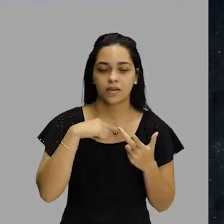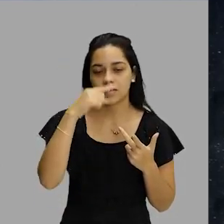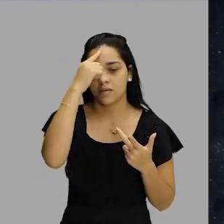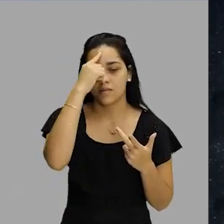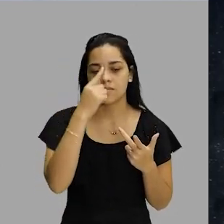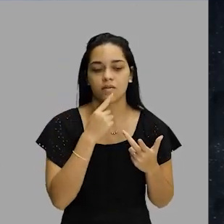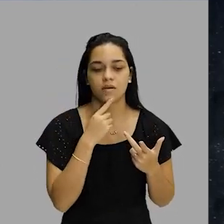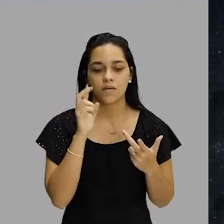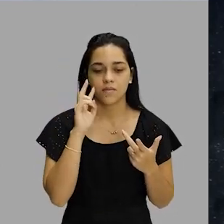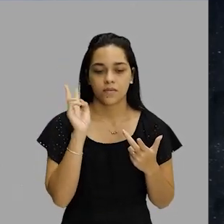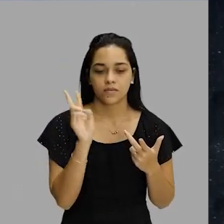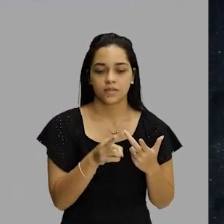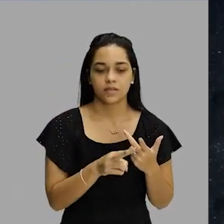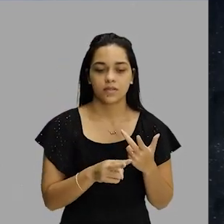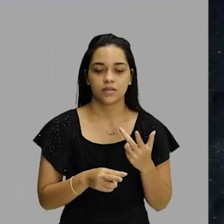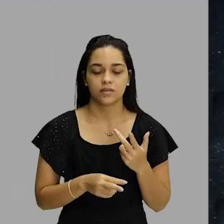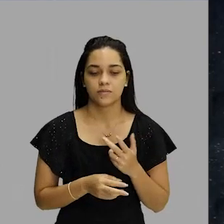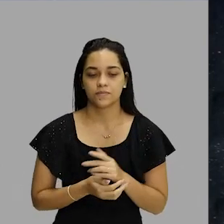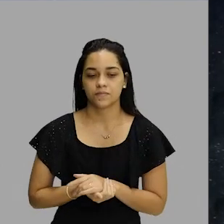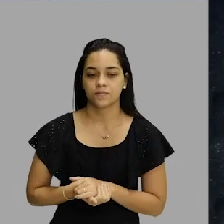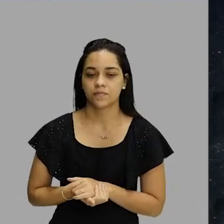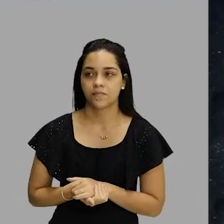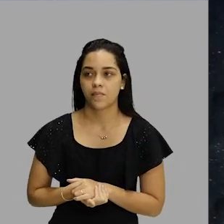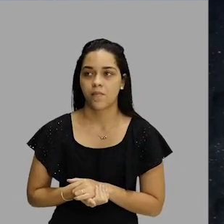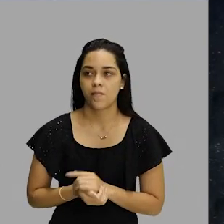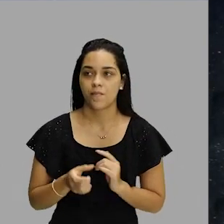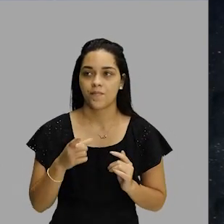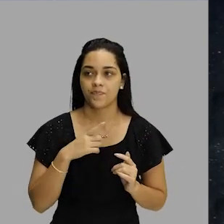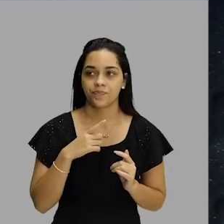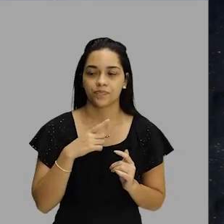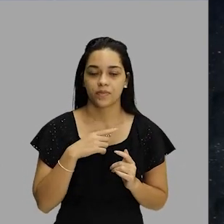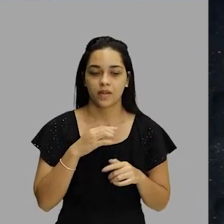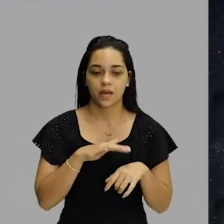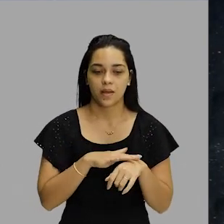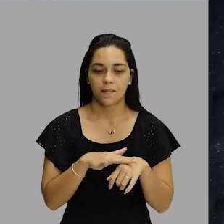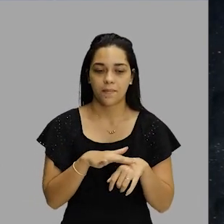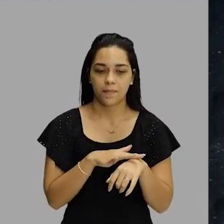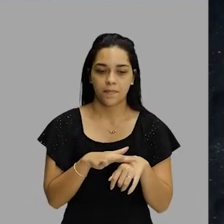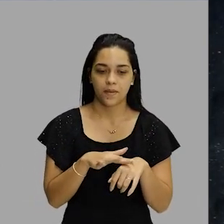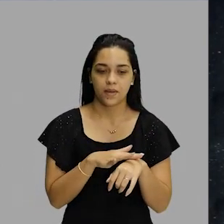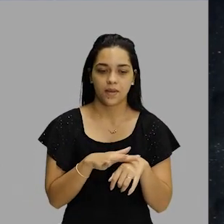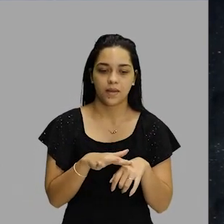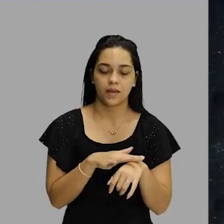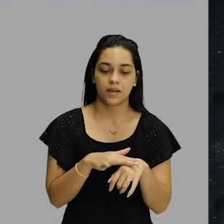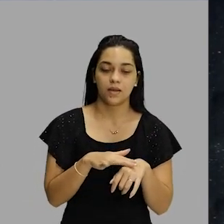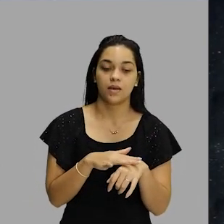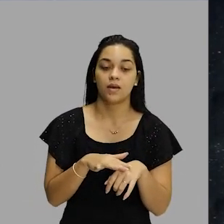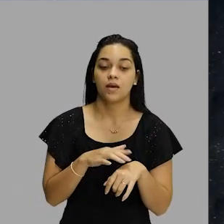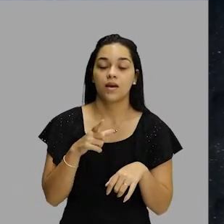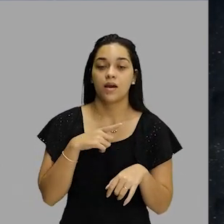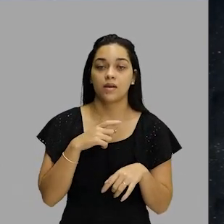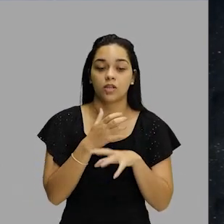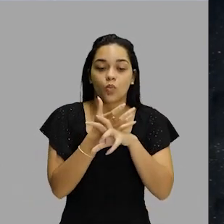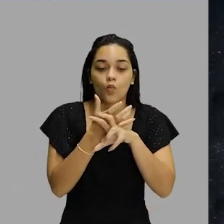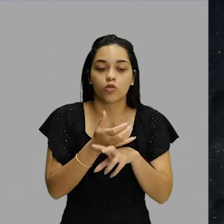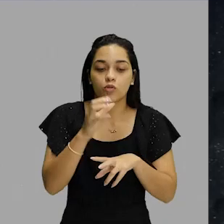ó. Aqui nós temos o crânio, a pele, na verdade, a pele. Nós temos o osso do crânio. Abaixo do osso